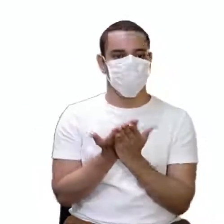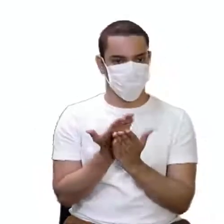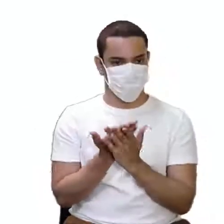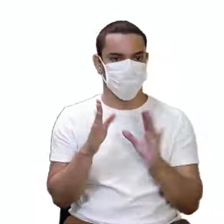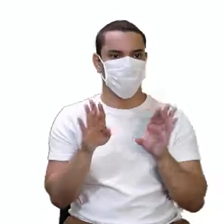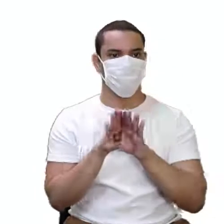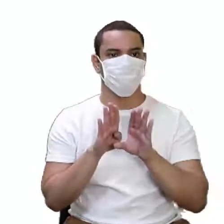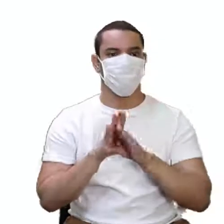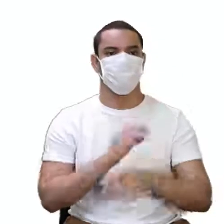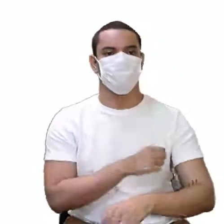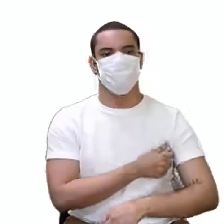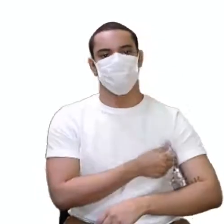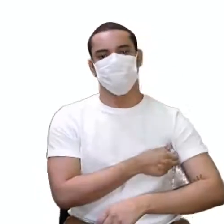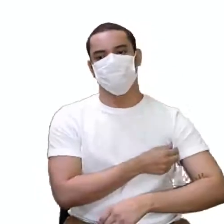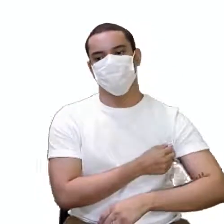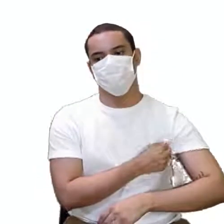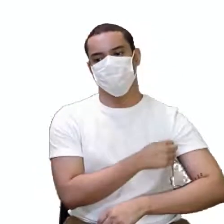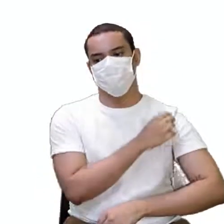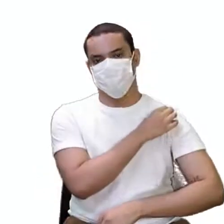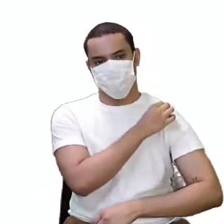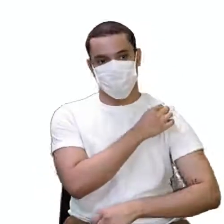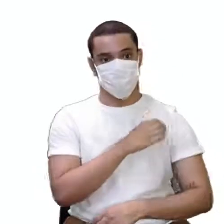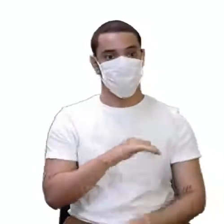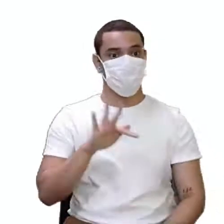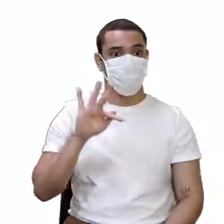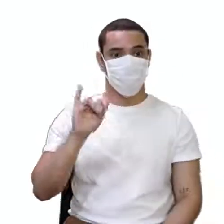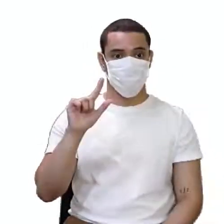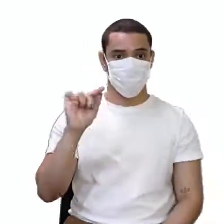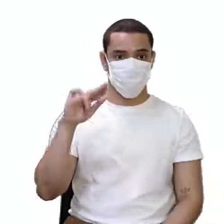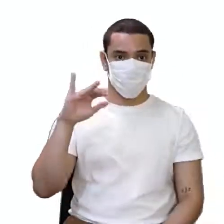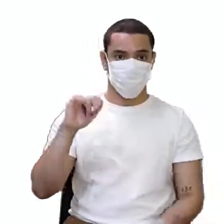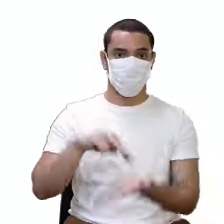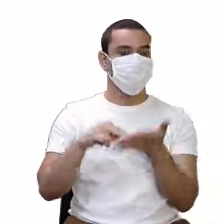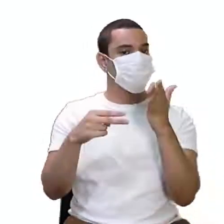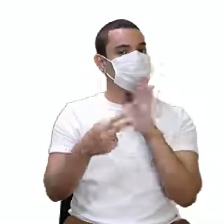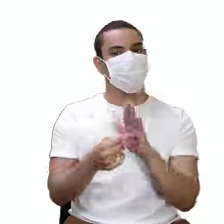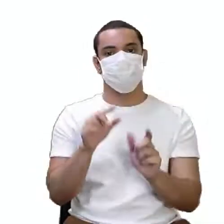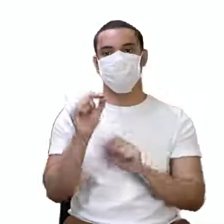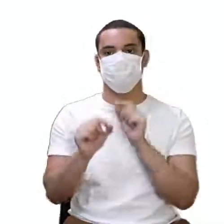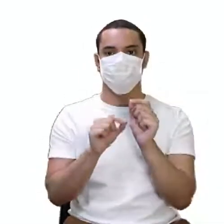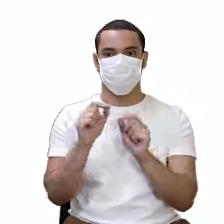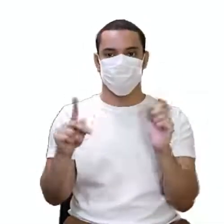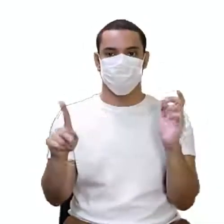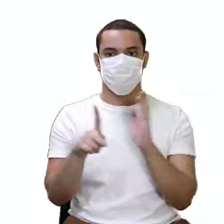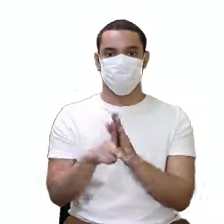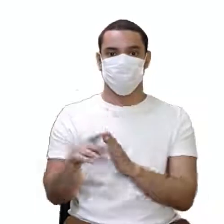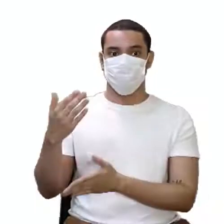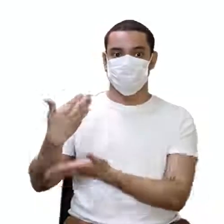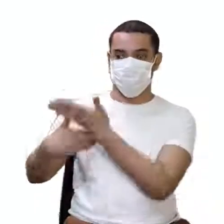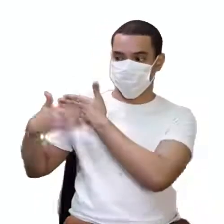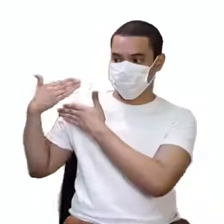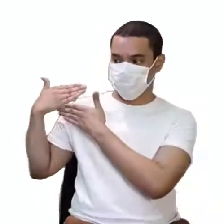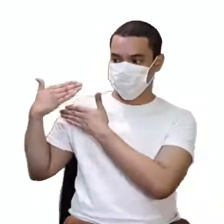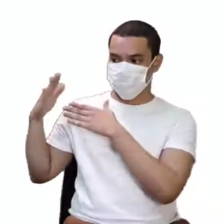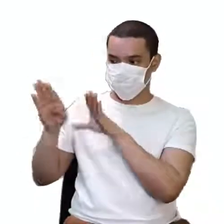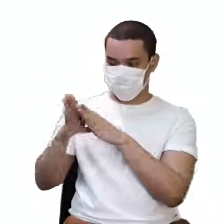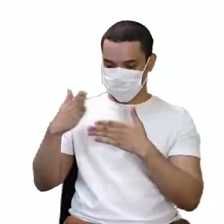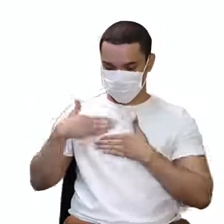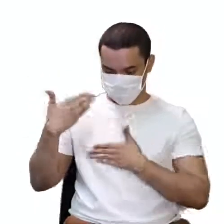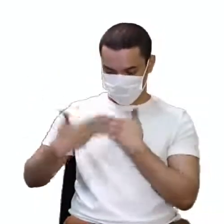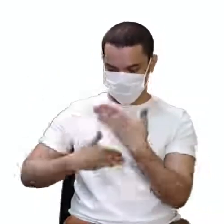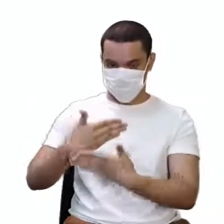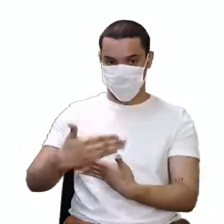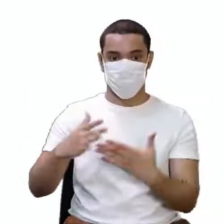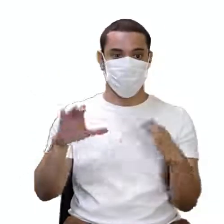só. A filogenia considera relações de ancestralidade e descendência entre